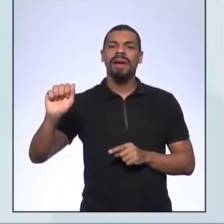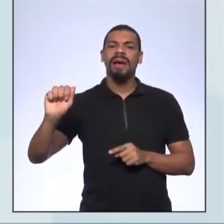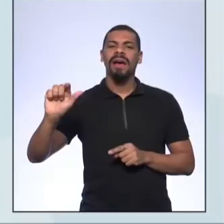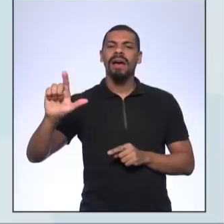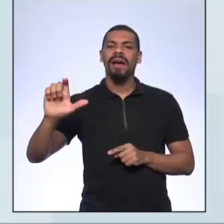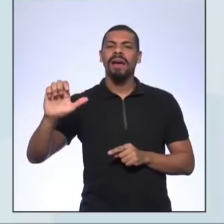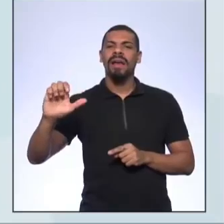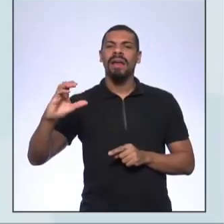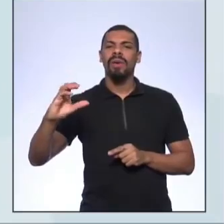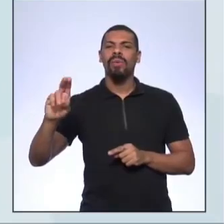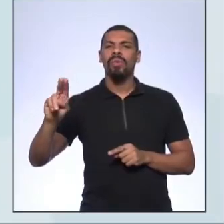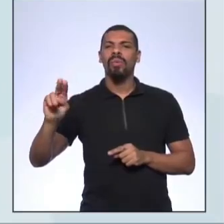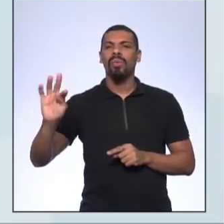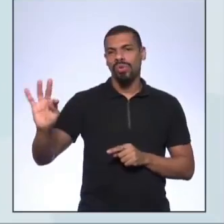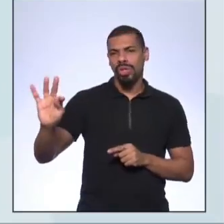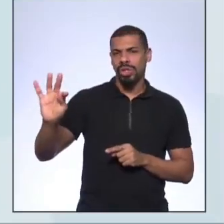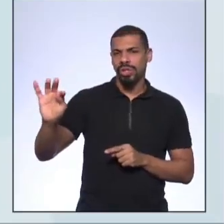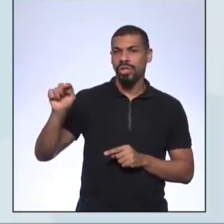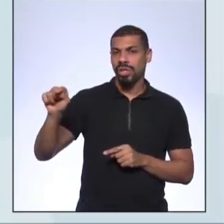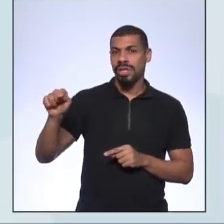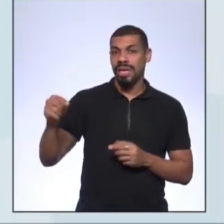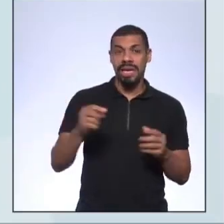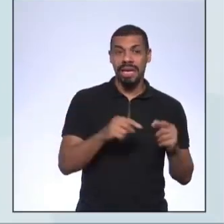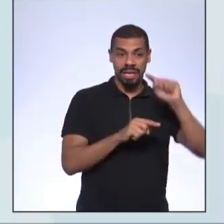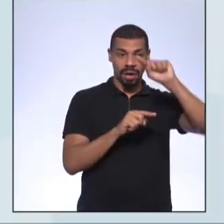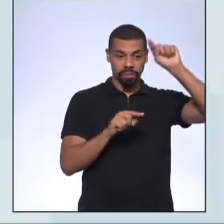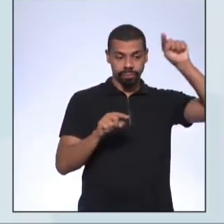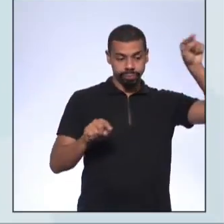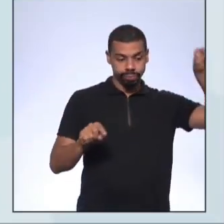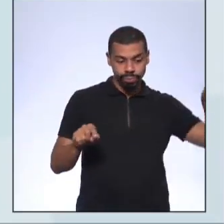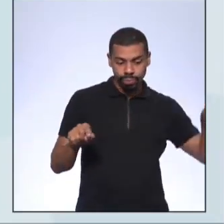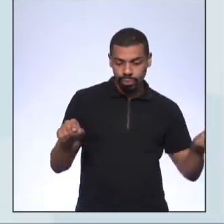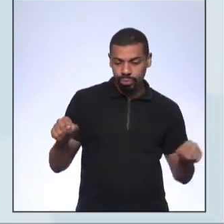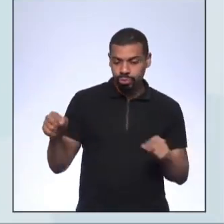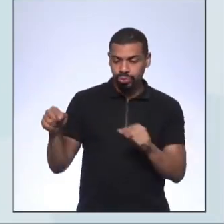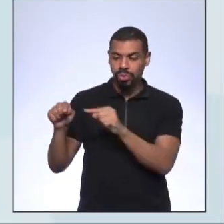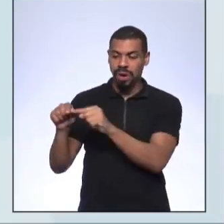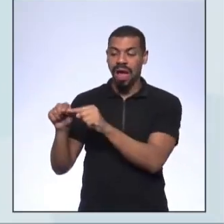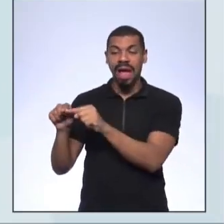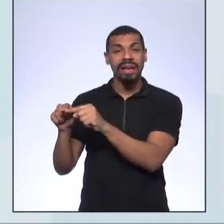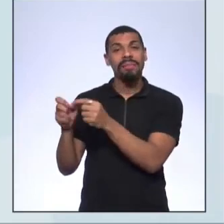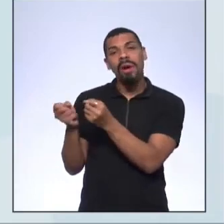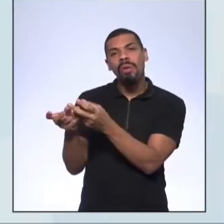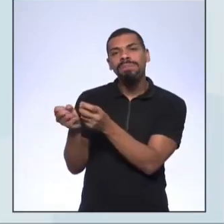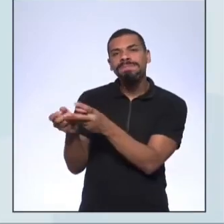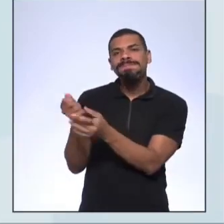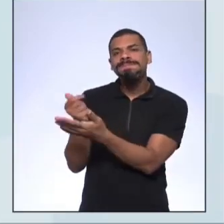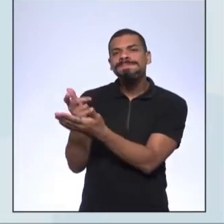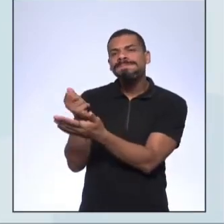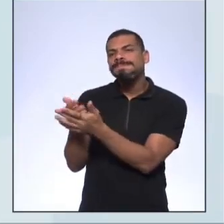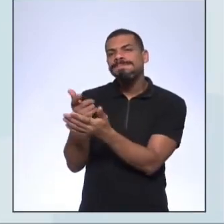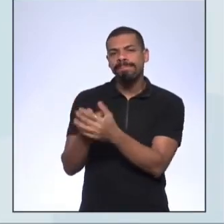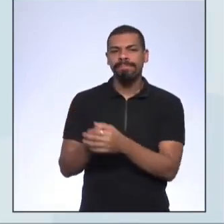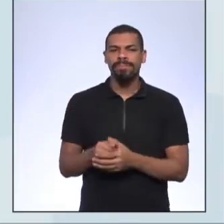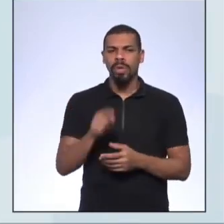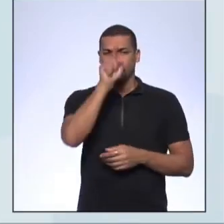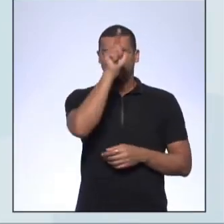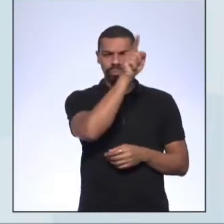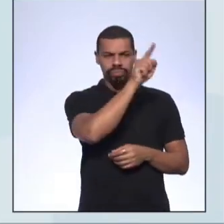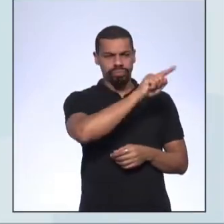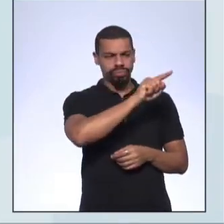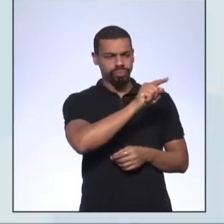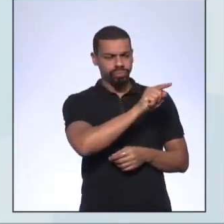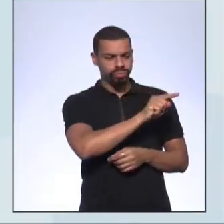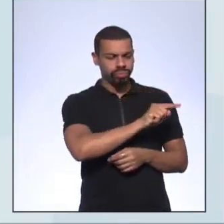queriam chegar para comprar as especiarias e os artigos de luxo. Tá? E toda essa linha que vai ali, Lisboa, Canárias, Cabo